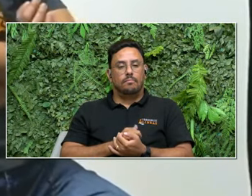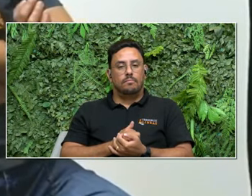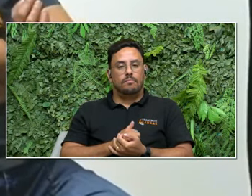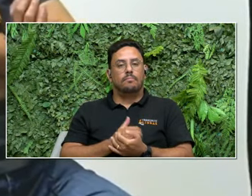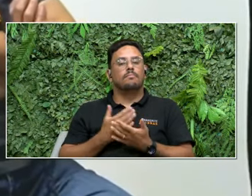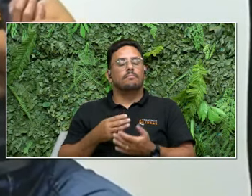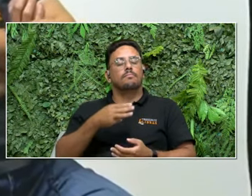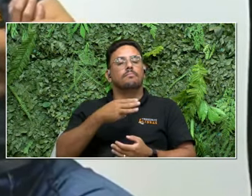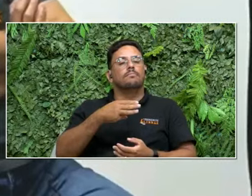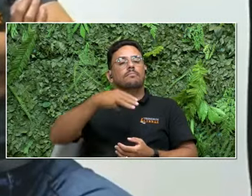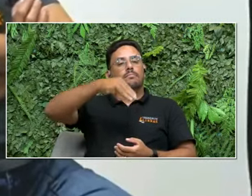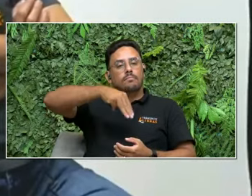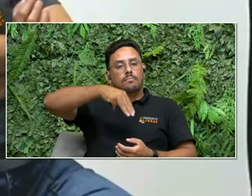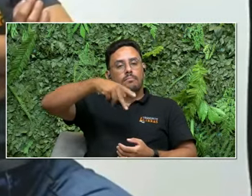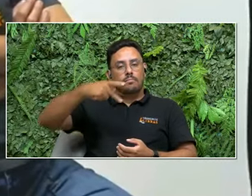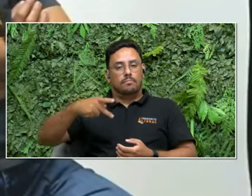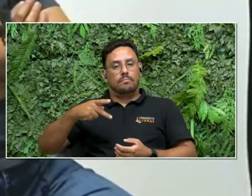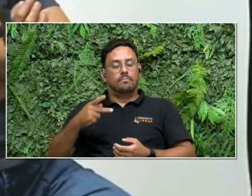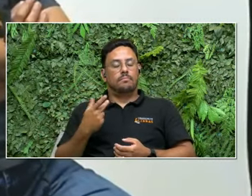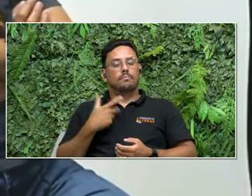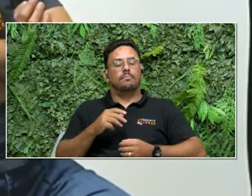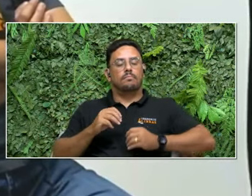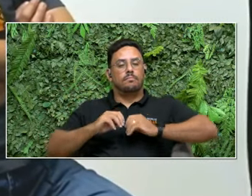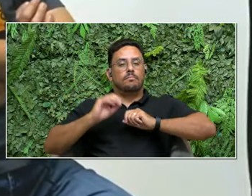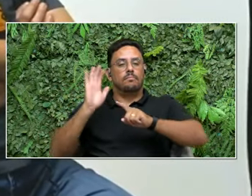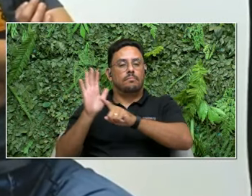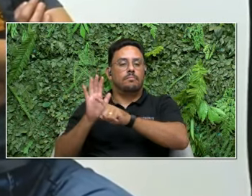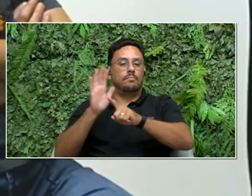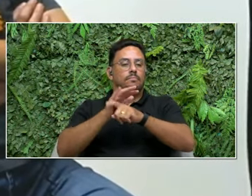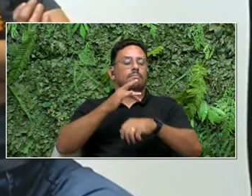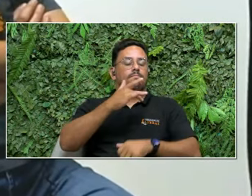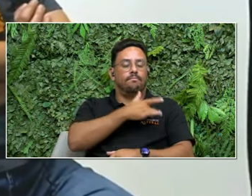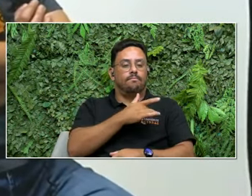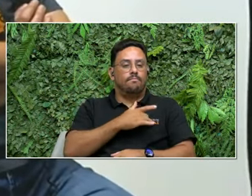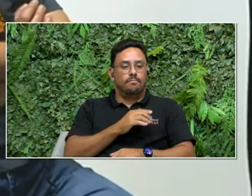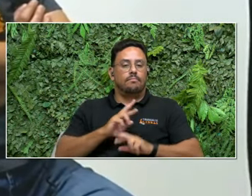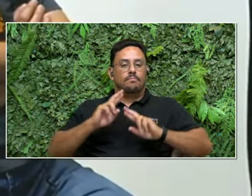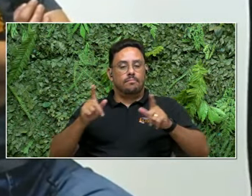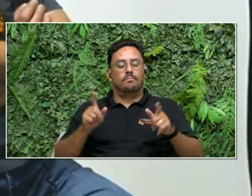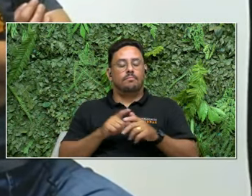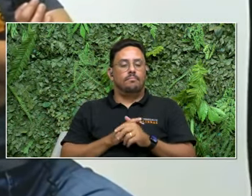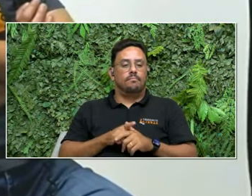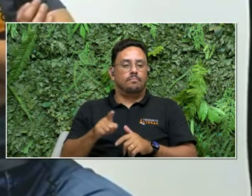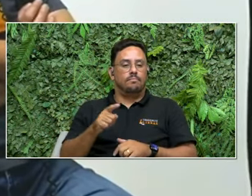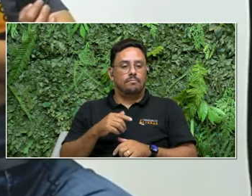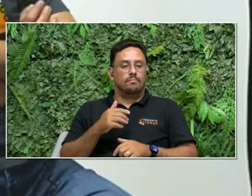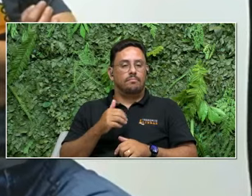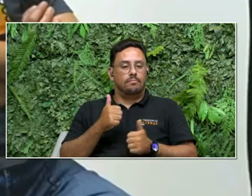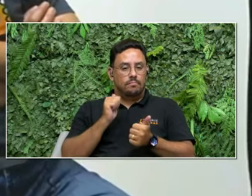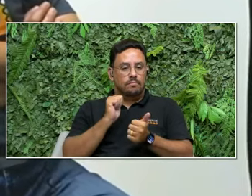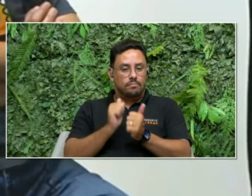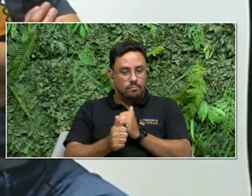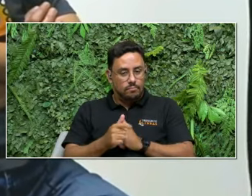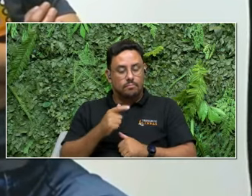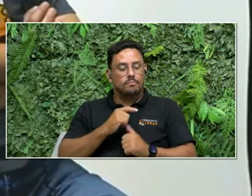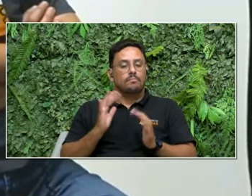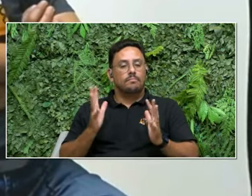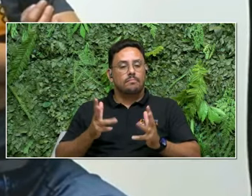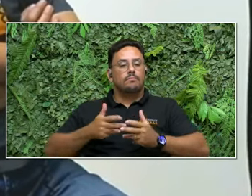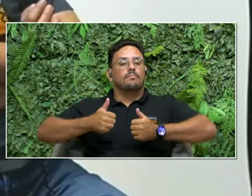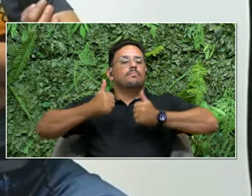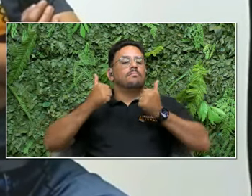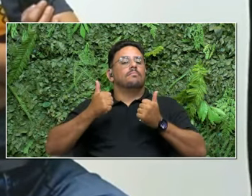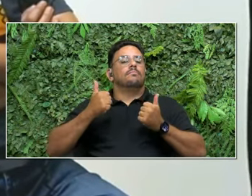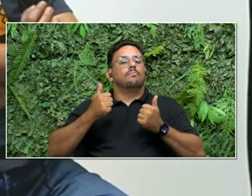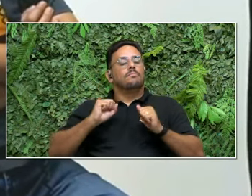Eleusa Pereira é o cara que dá brilho para esse time do Cruzeiro né Bob ele é o diferente é um jogador que tem muita qualidade poderia